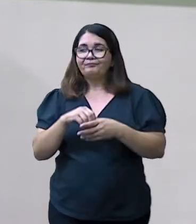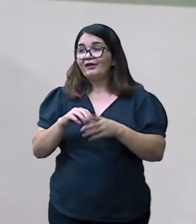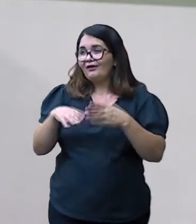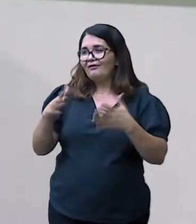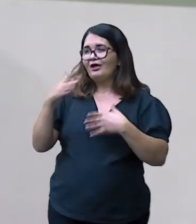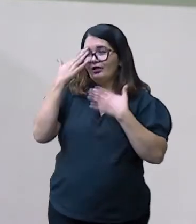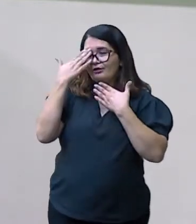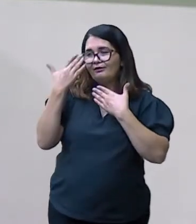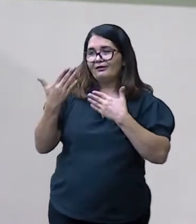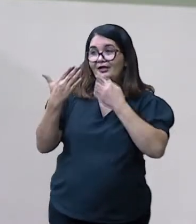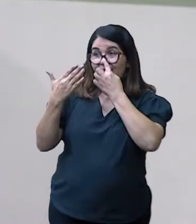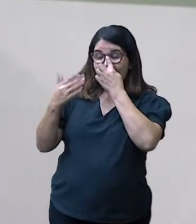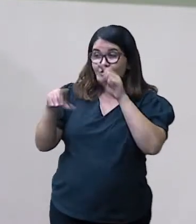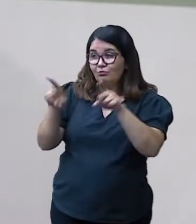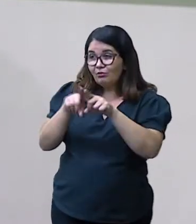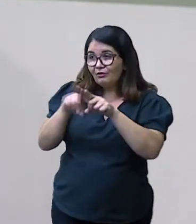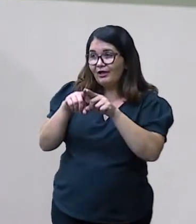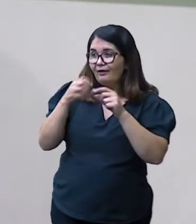fiz uma